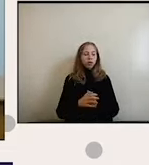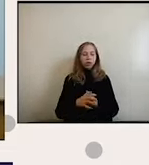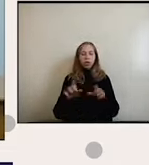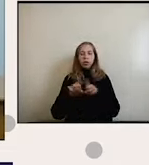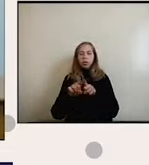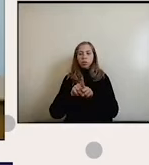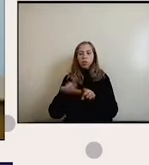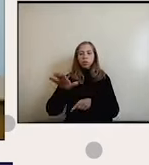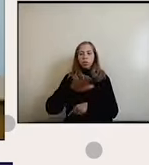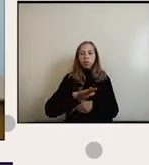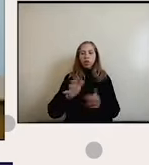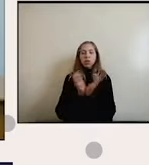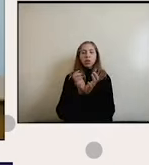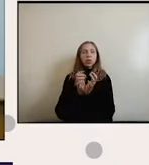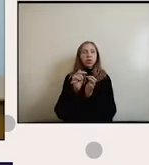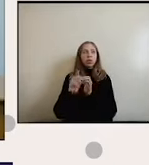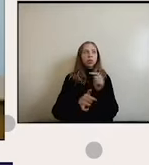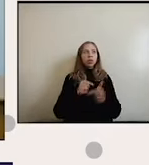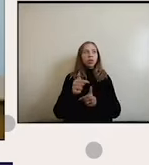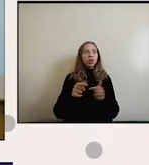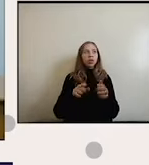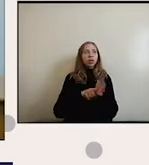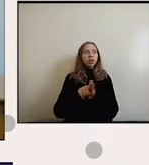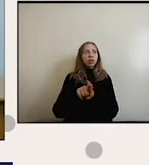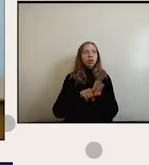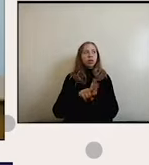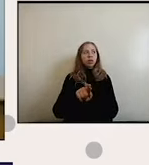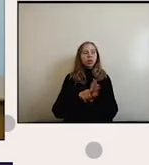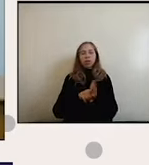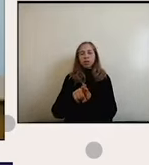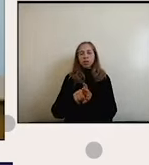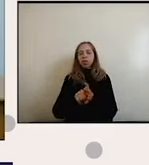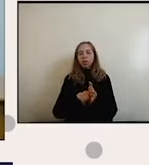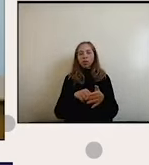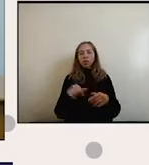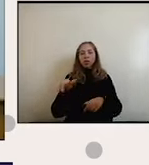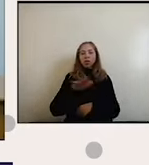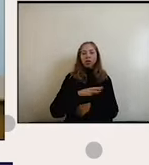de pesquisa e um grande amigo. Seja bem-vindo.